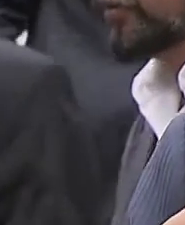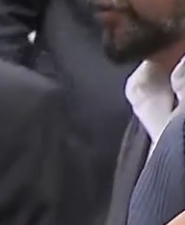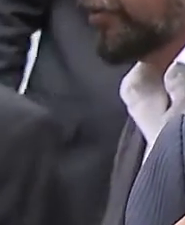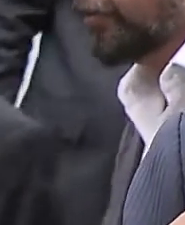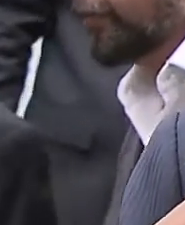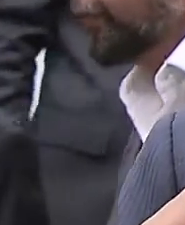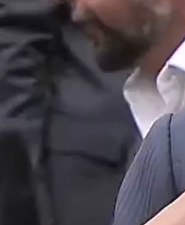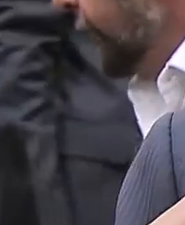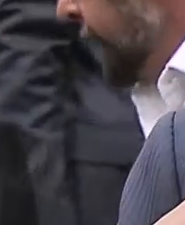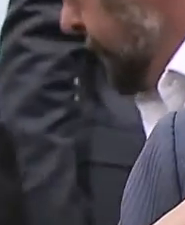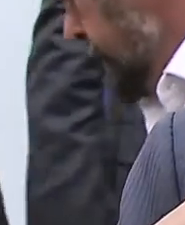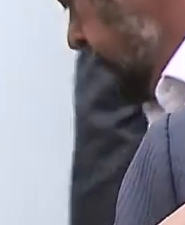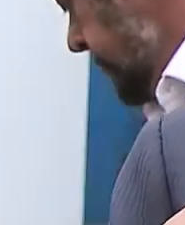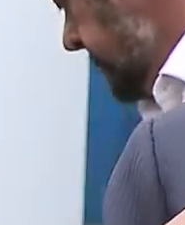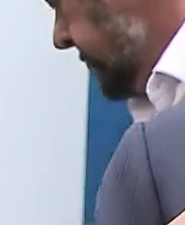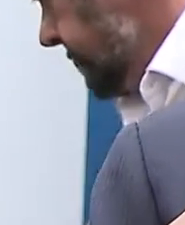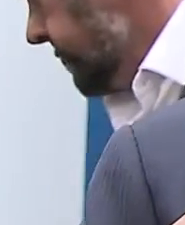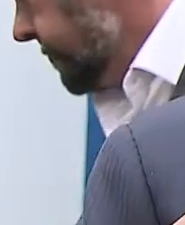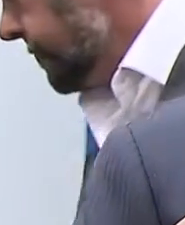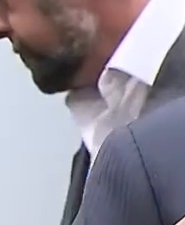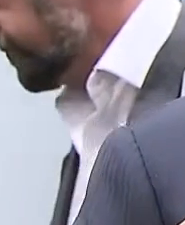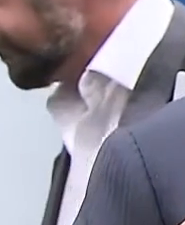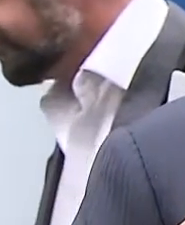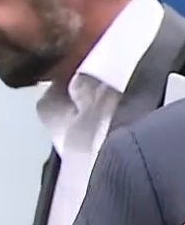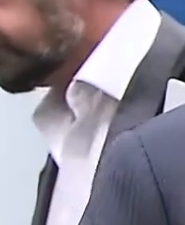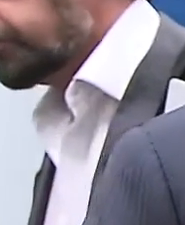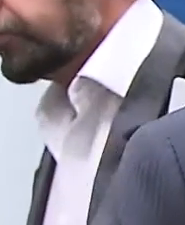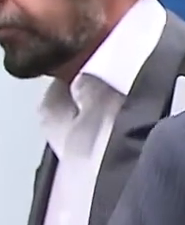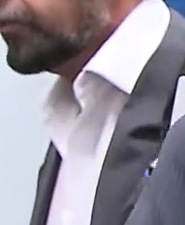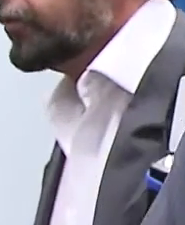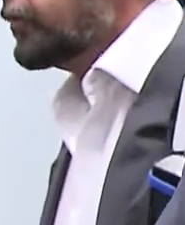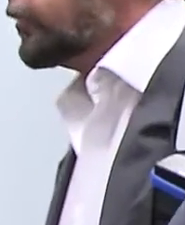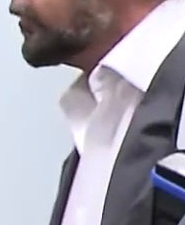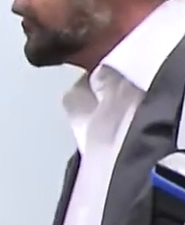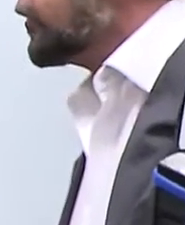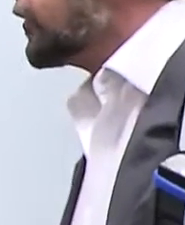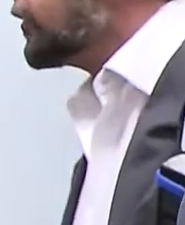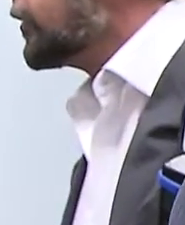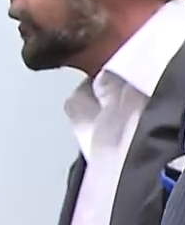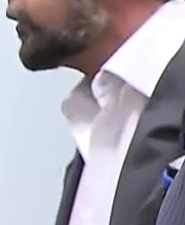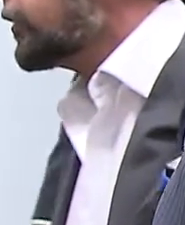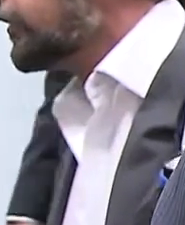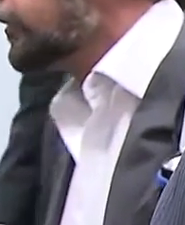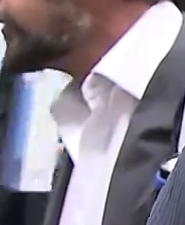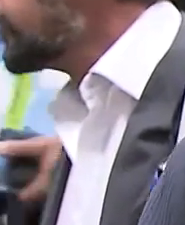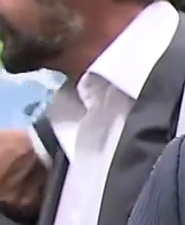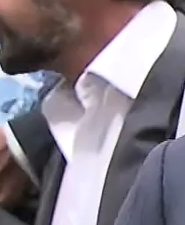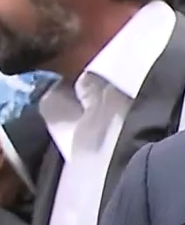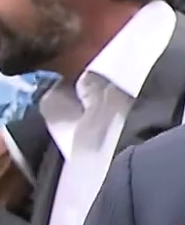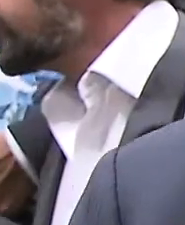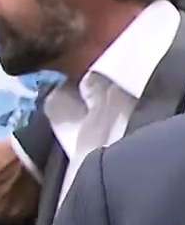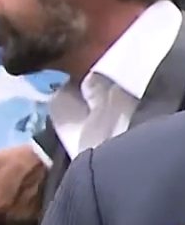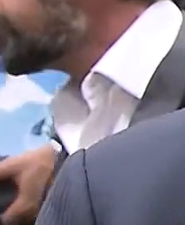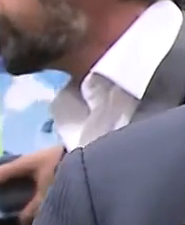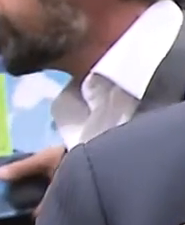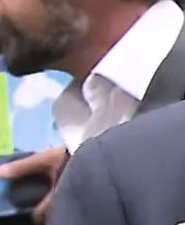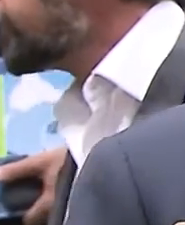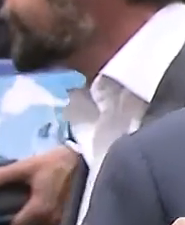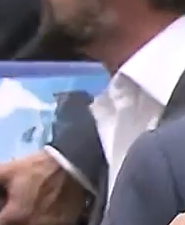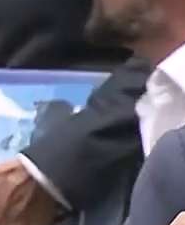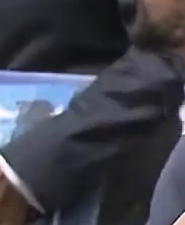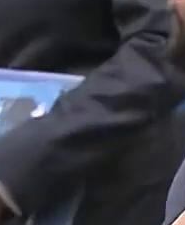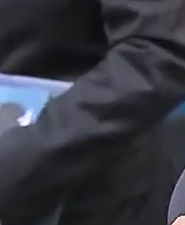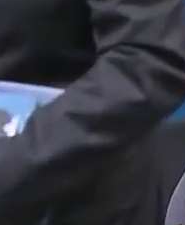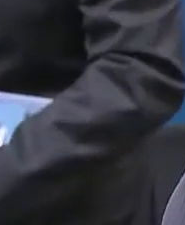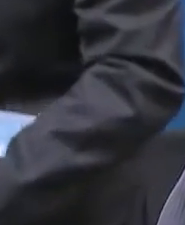essa semana não apenas se tornou uma tradição mas se tornou muito importante para o desenvolvimento da ciência e tecnologia da inovação no